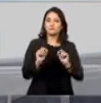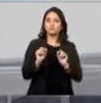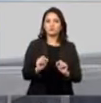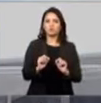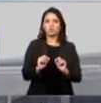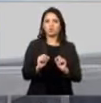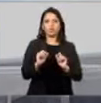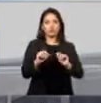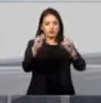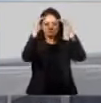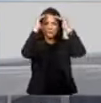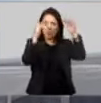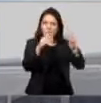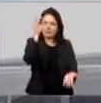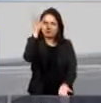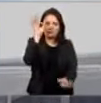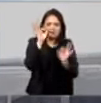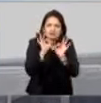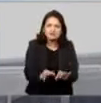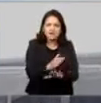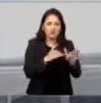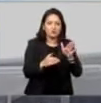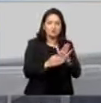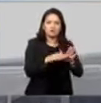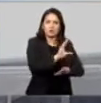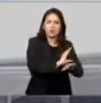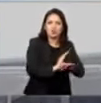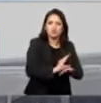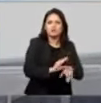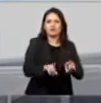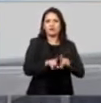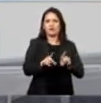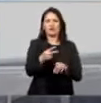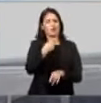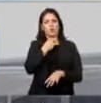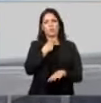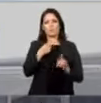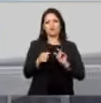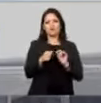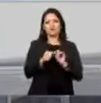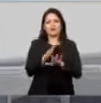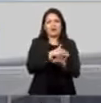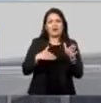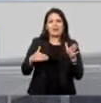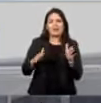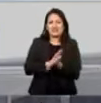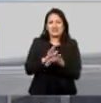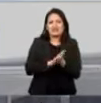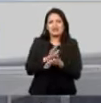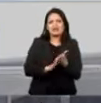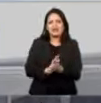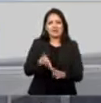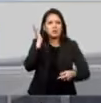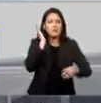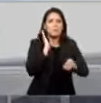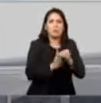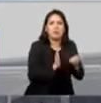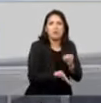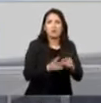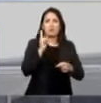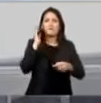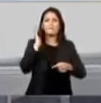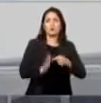mandamentos constitucionais e se abster da prática de atos inibitórios a qualquer manifestação artística. O texto do artigo 220